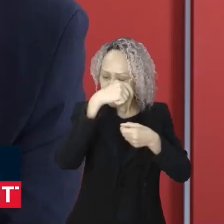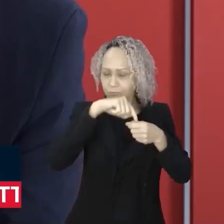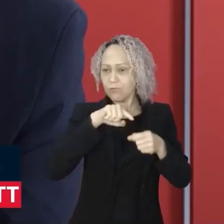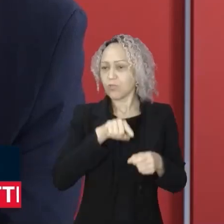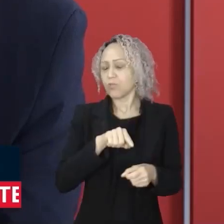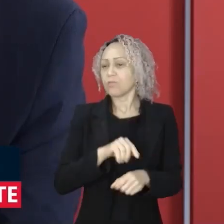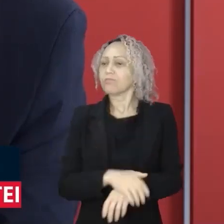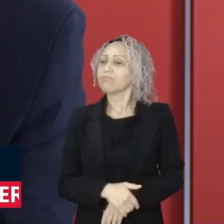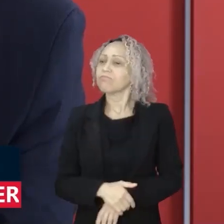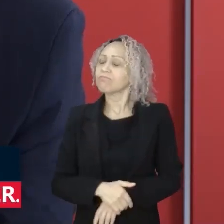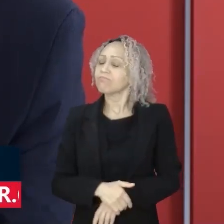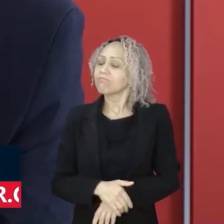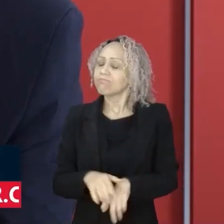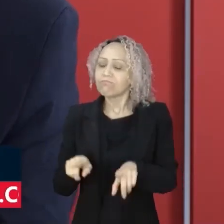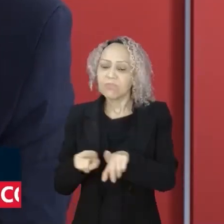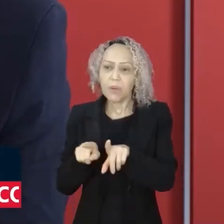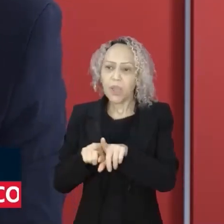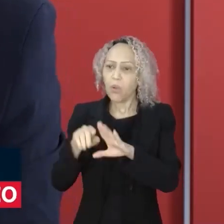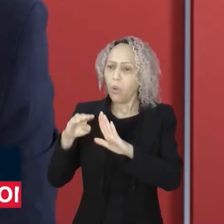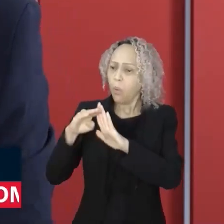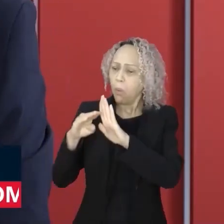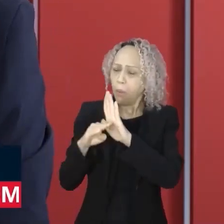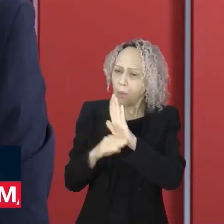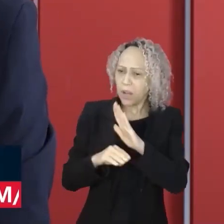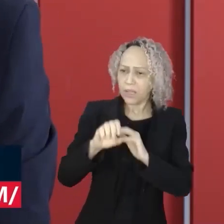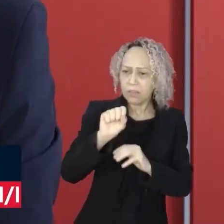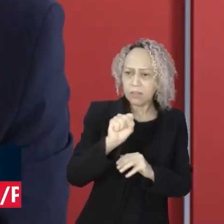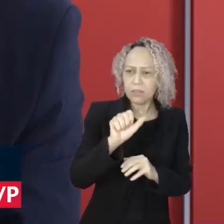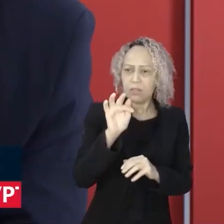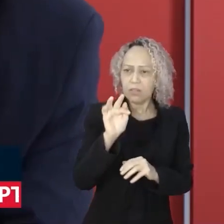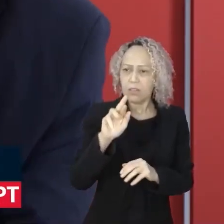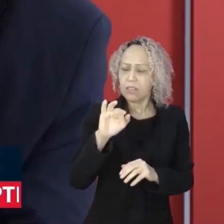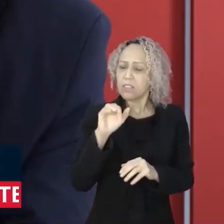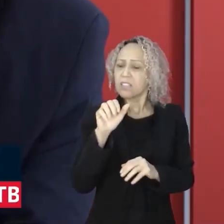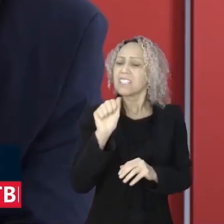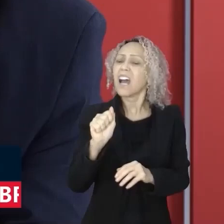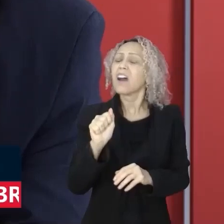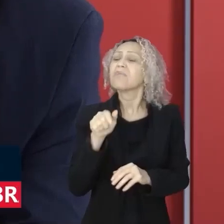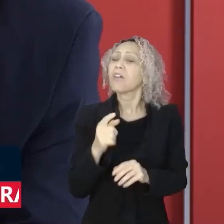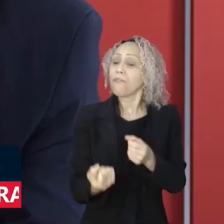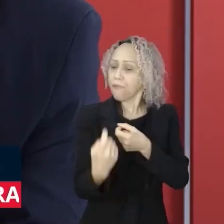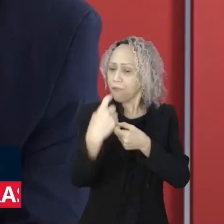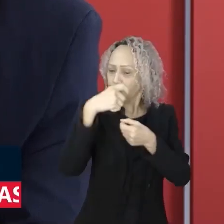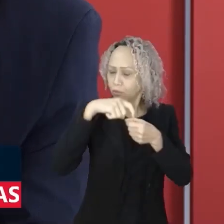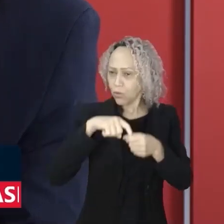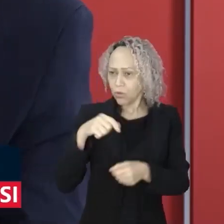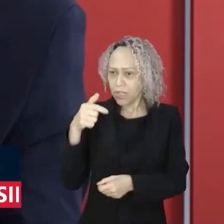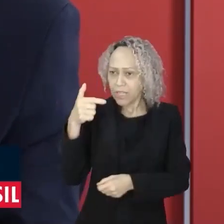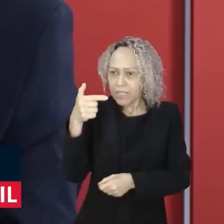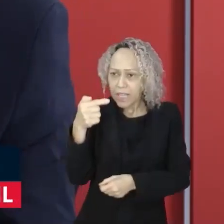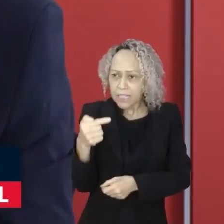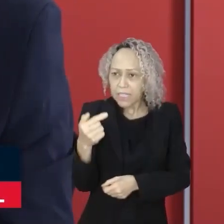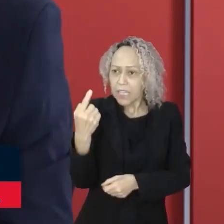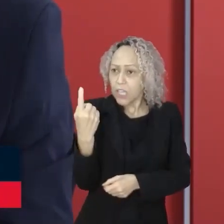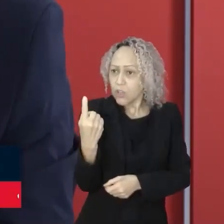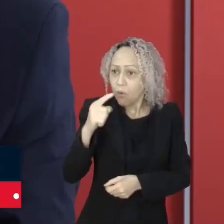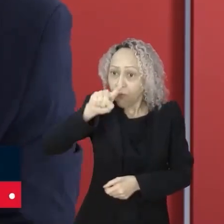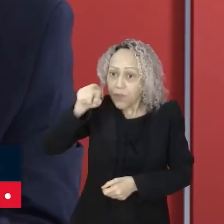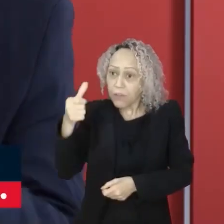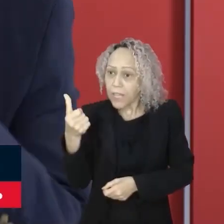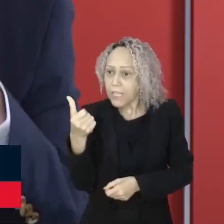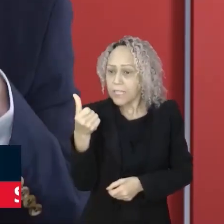Safra da Agricultura Familiar específico, e voltou com esse valor. São 71,6